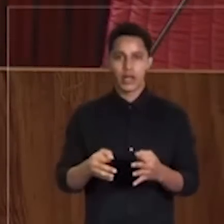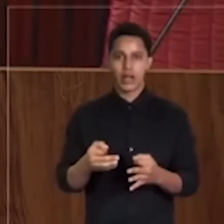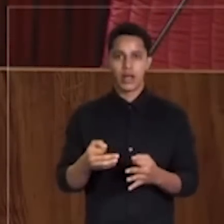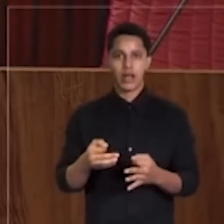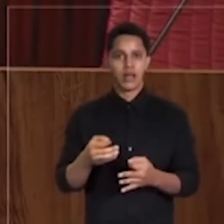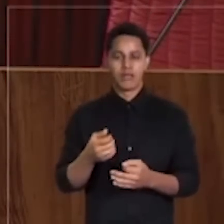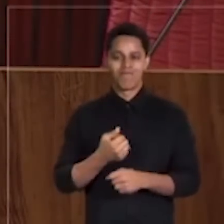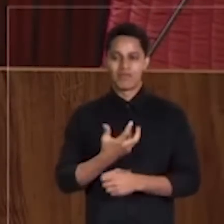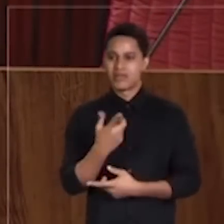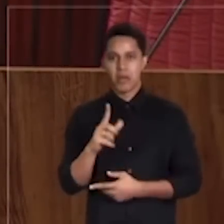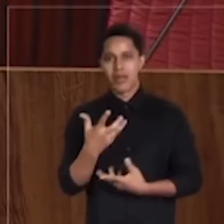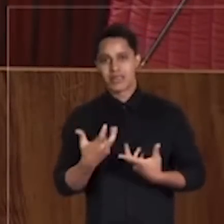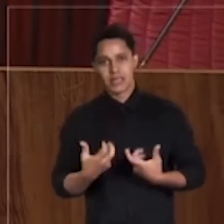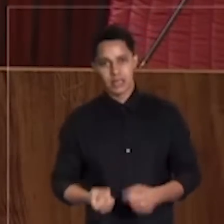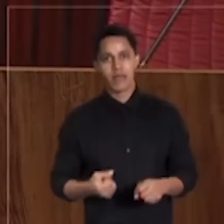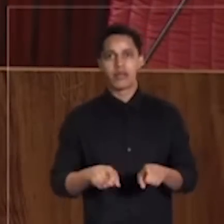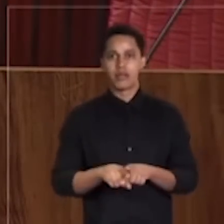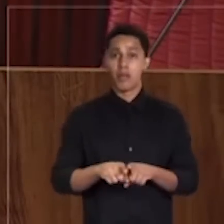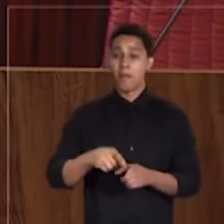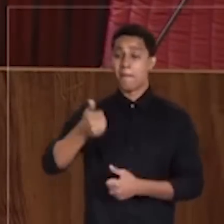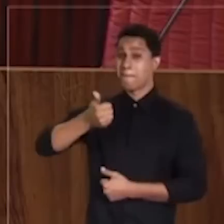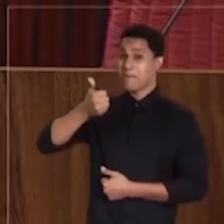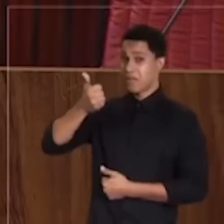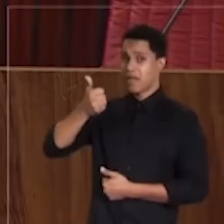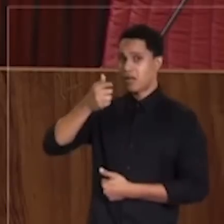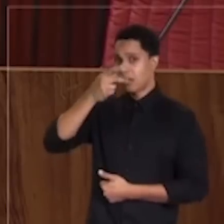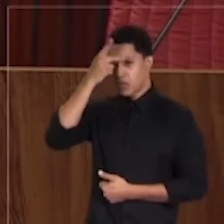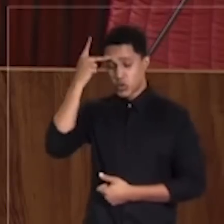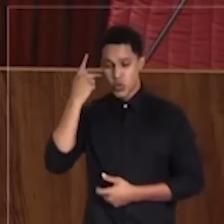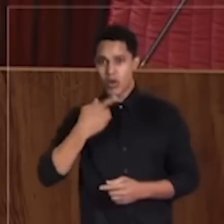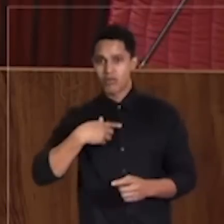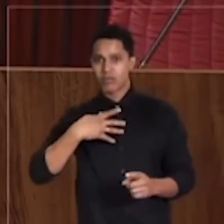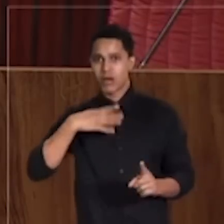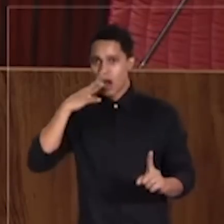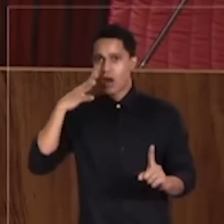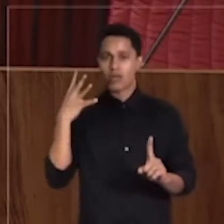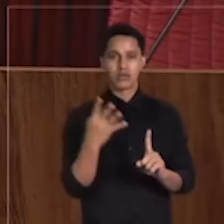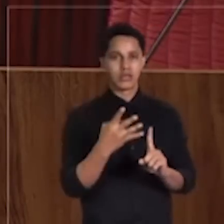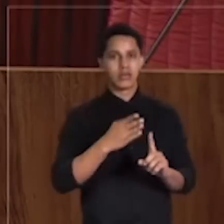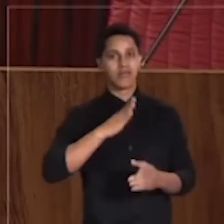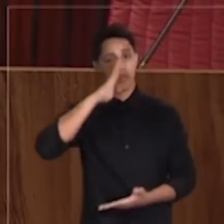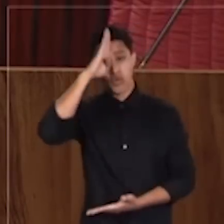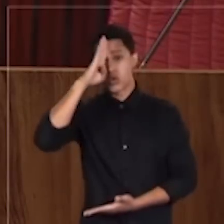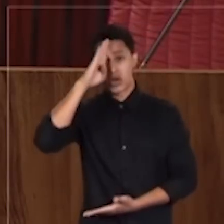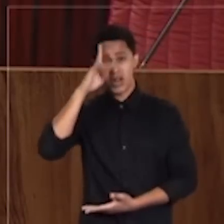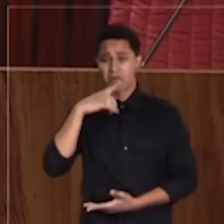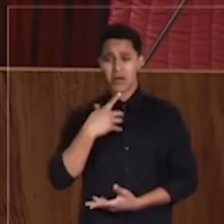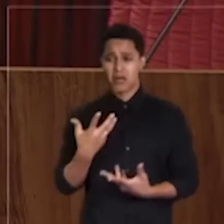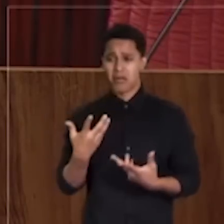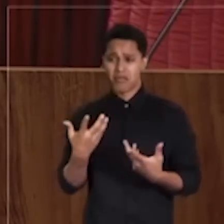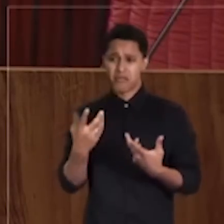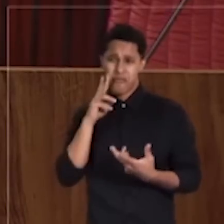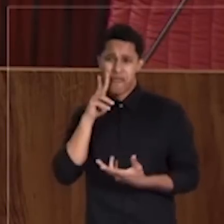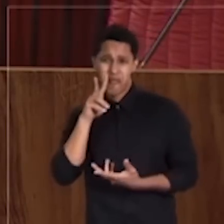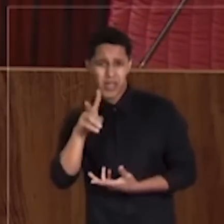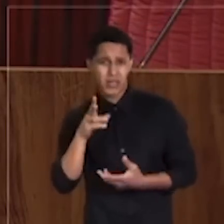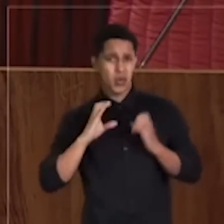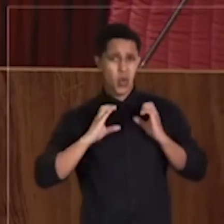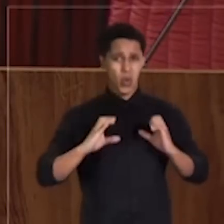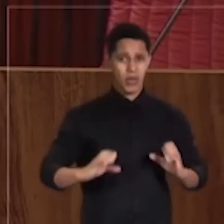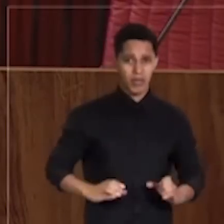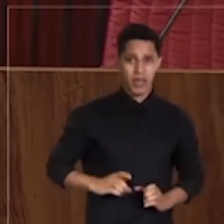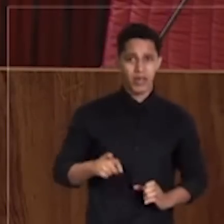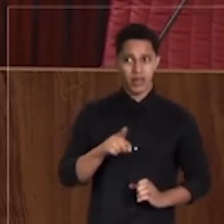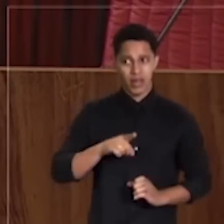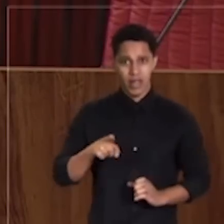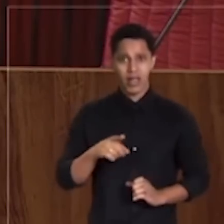também em relação ao primeiro investigado, Jair Messias Bolsonaro, porquanto não identifico o conduto atribuído a ele que justifique a